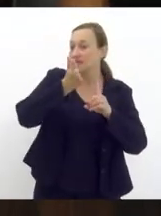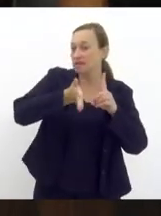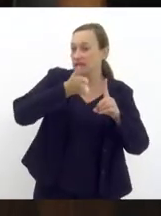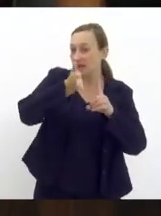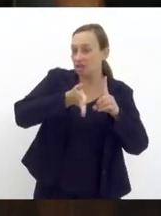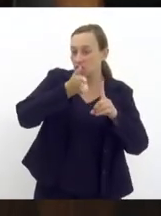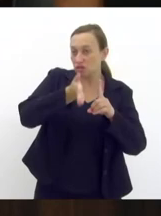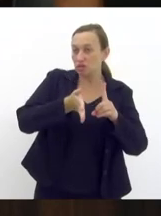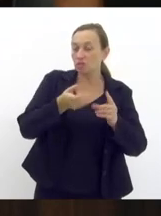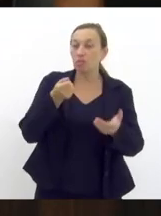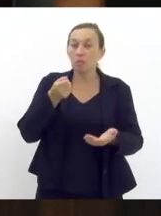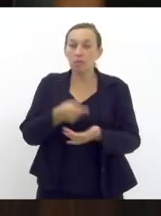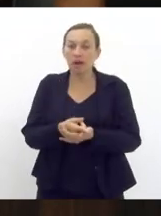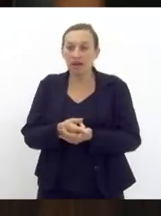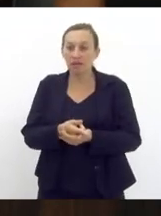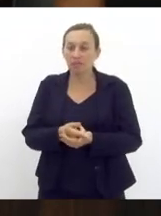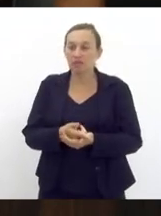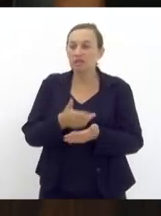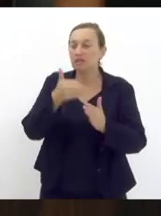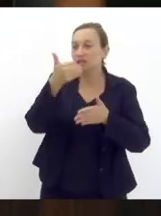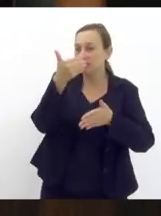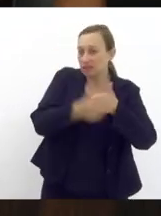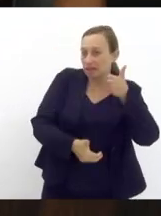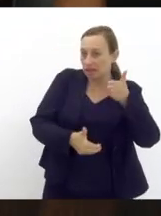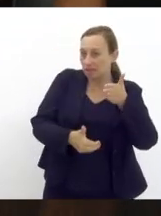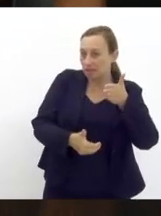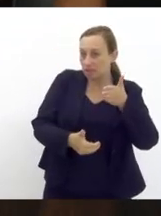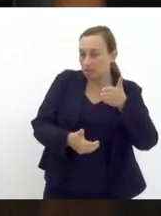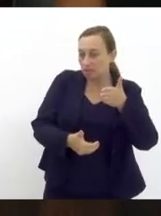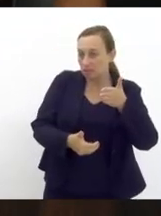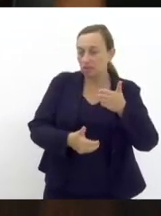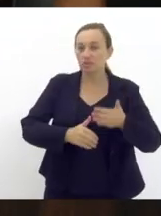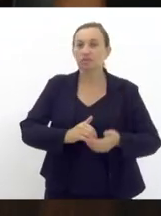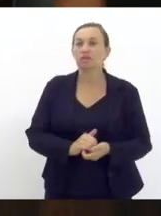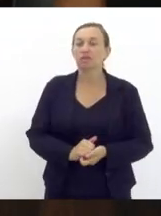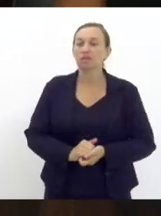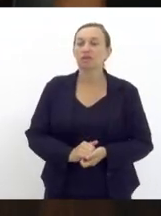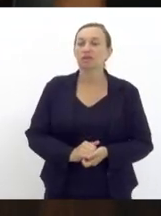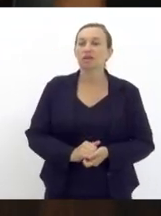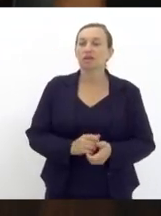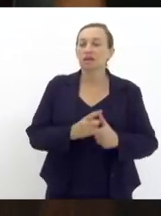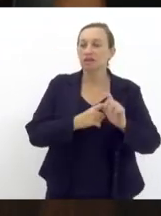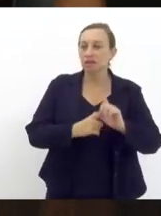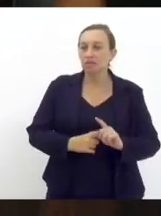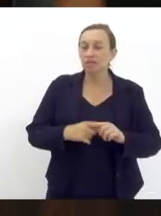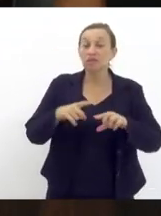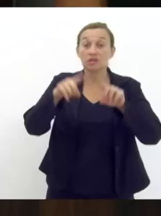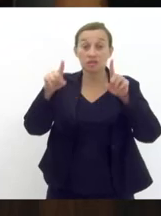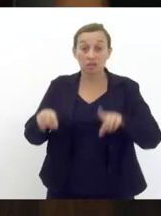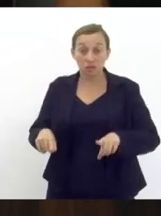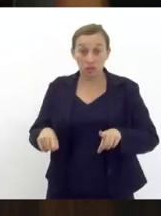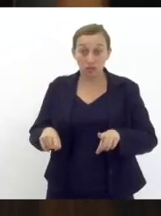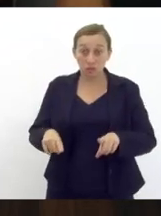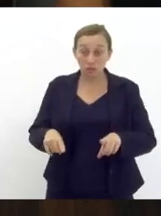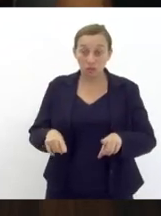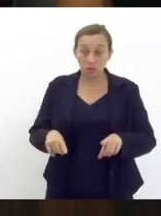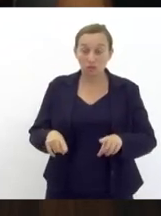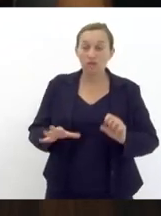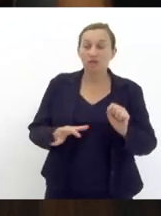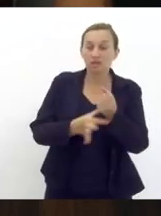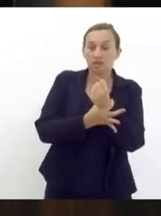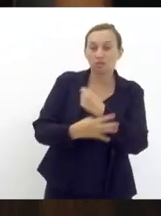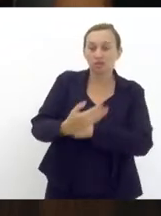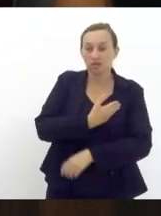sob o pagamento de débito indenizatório a dependente dos servidores de seguranças